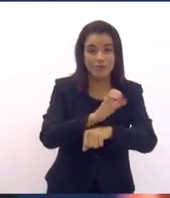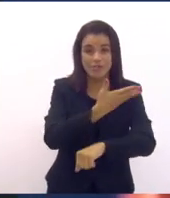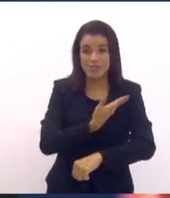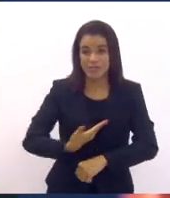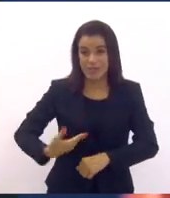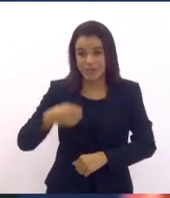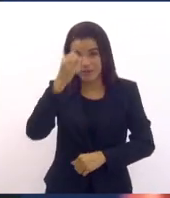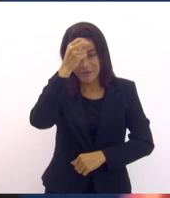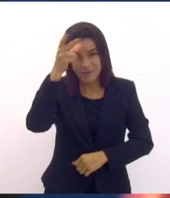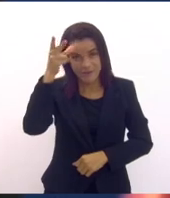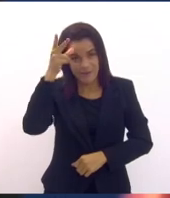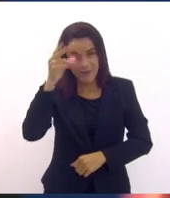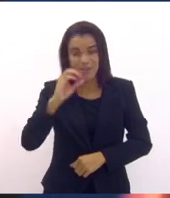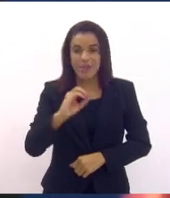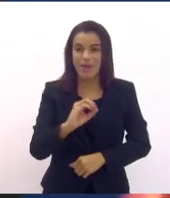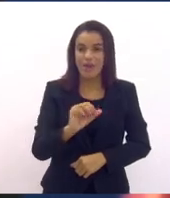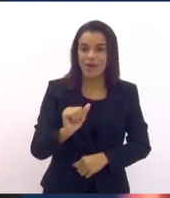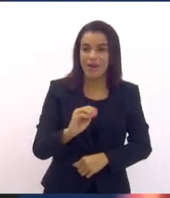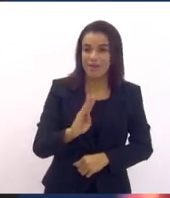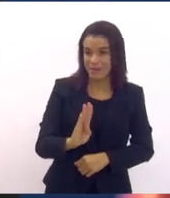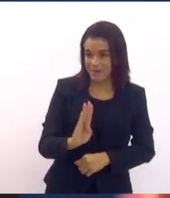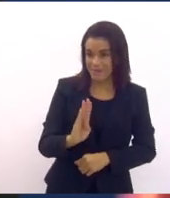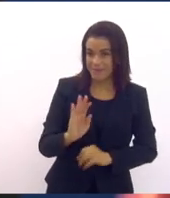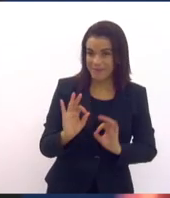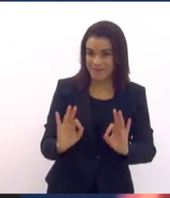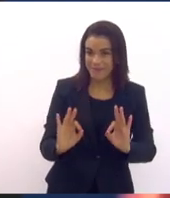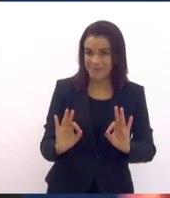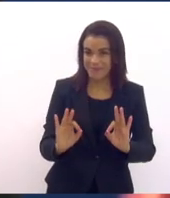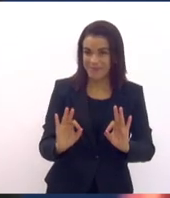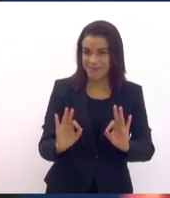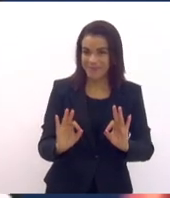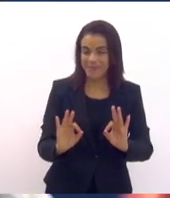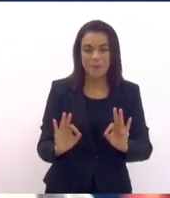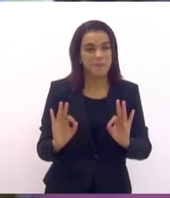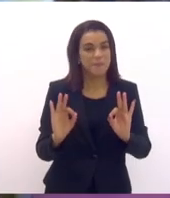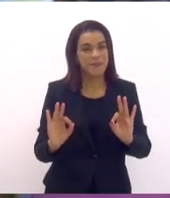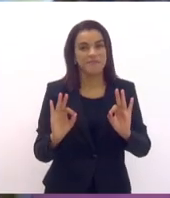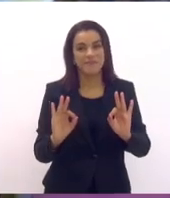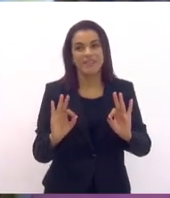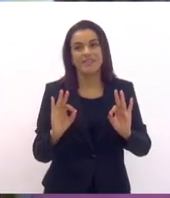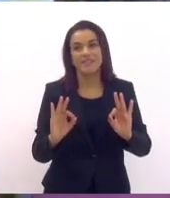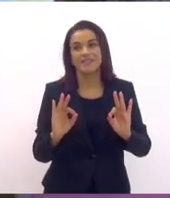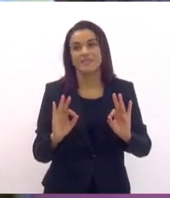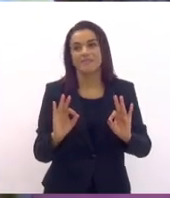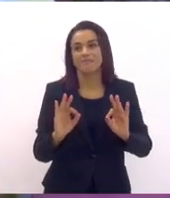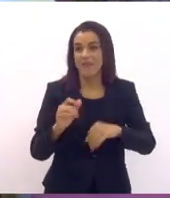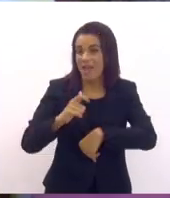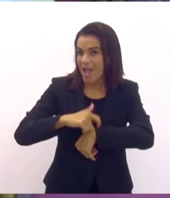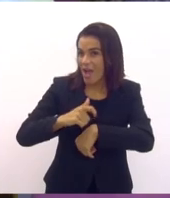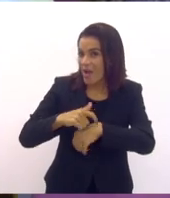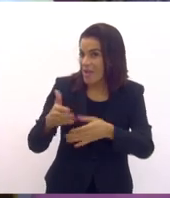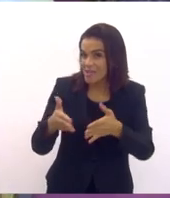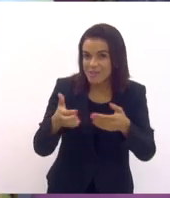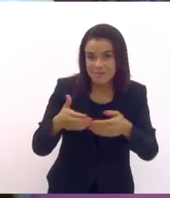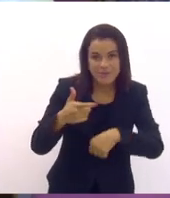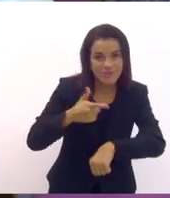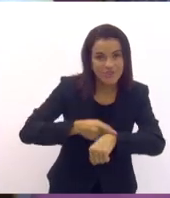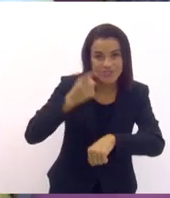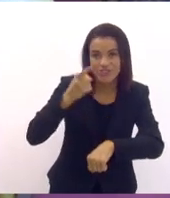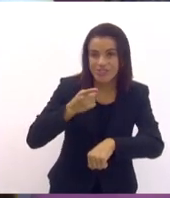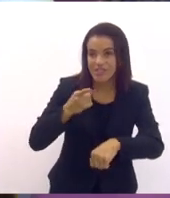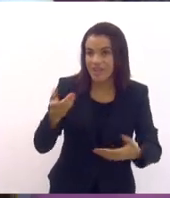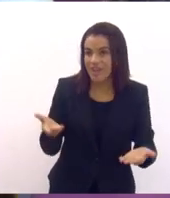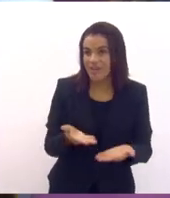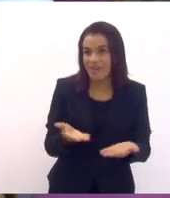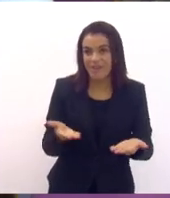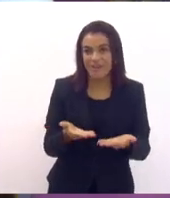município e da OAB perfeit a hora de pedir é essa é a hora